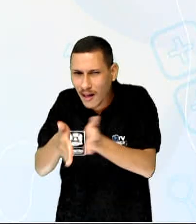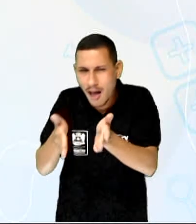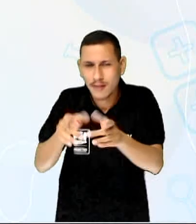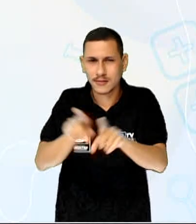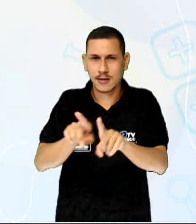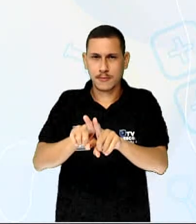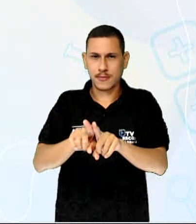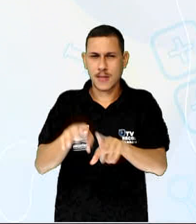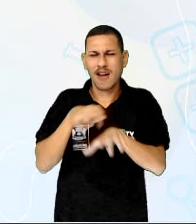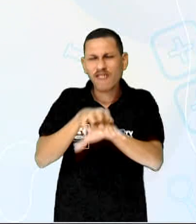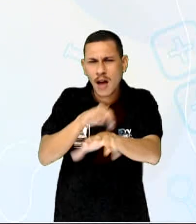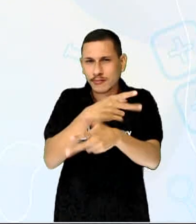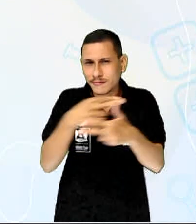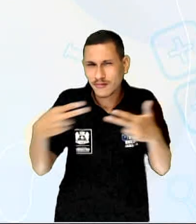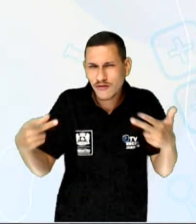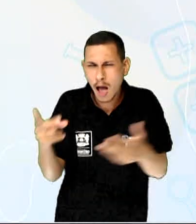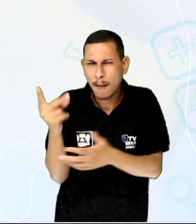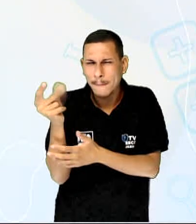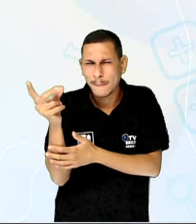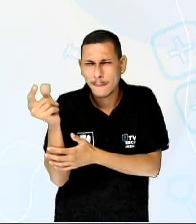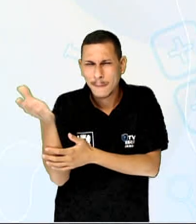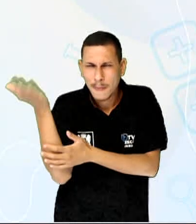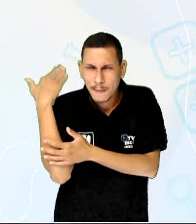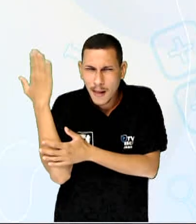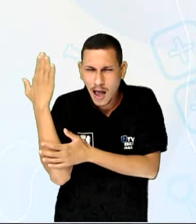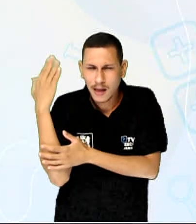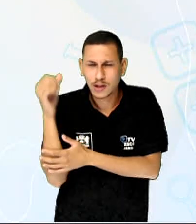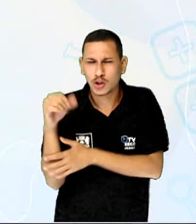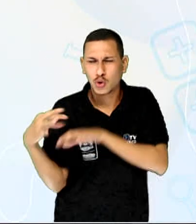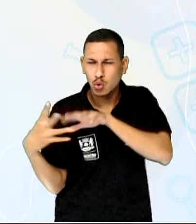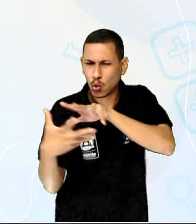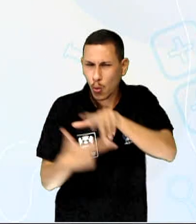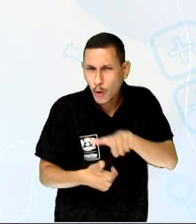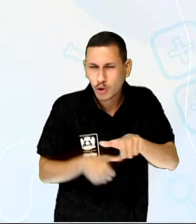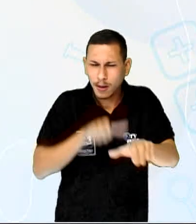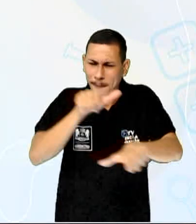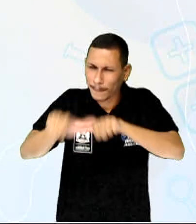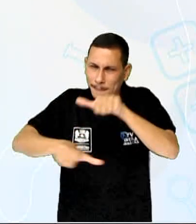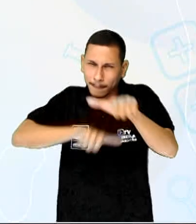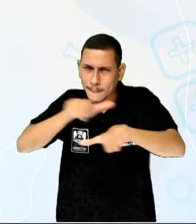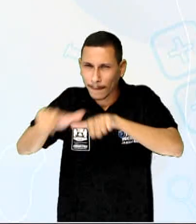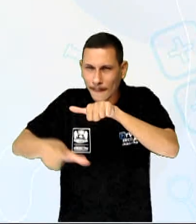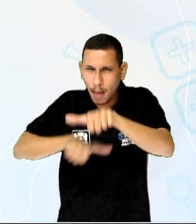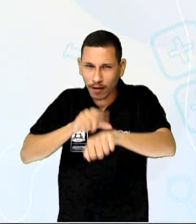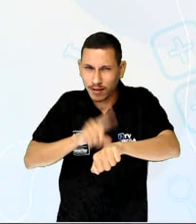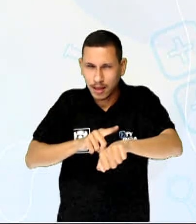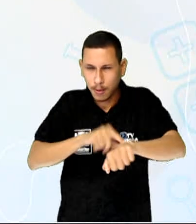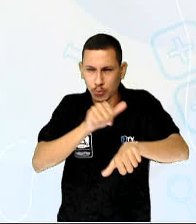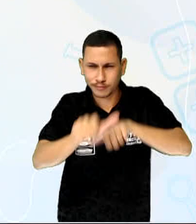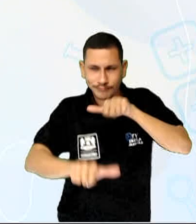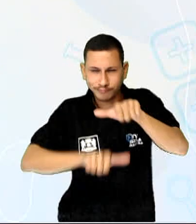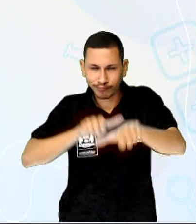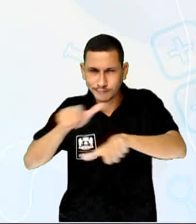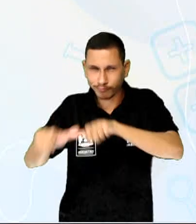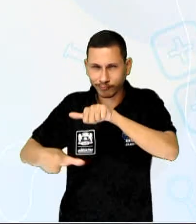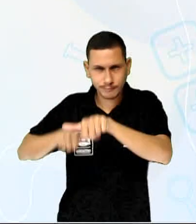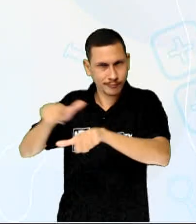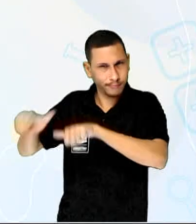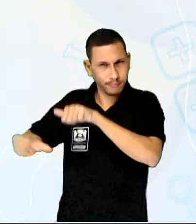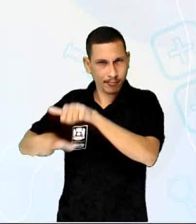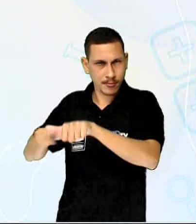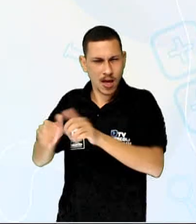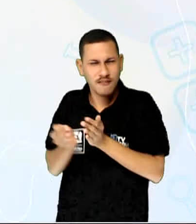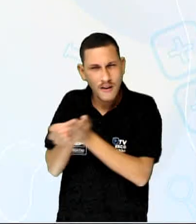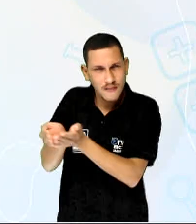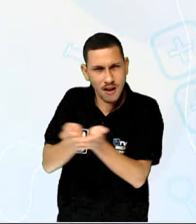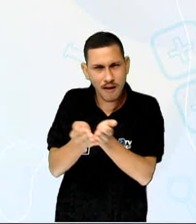o meio de transporte mais antigo do mundo e sofreu várias modificações com o passar dos anos. As embarcações